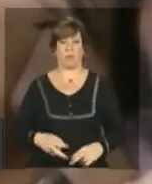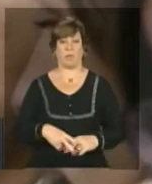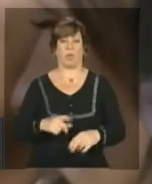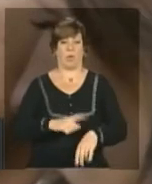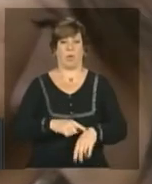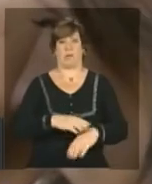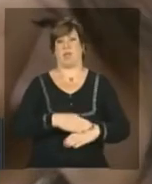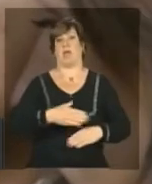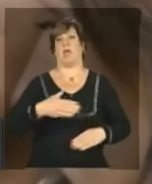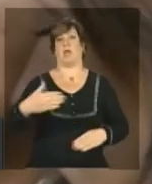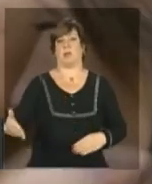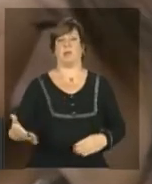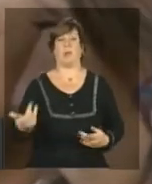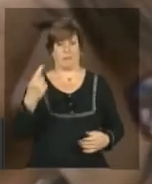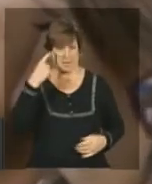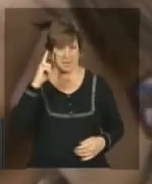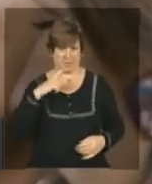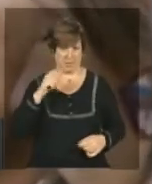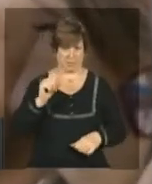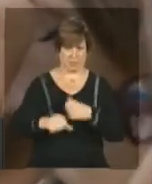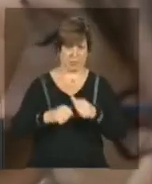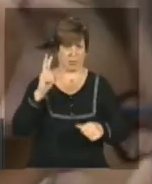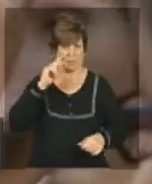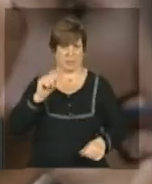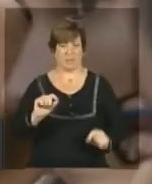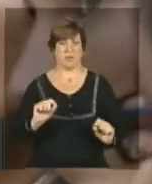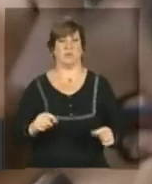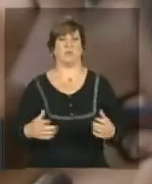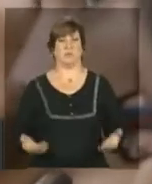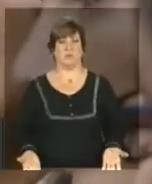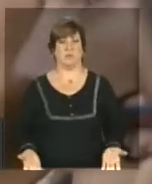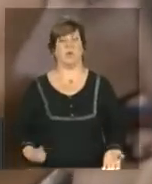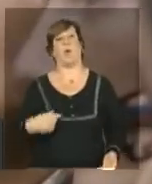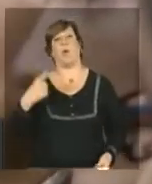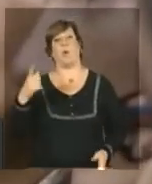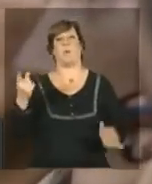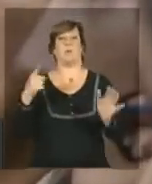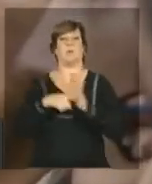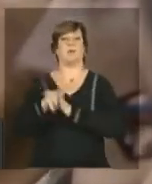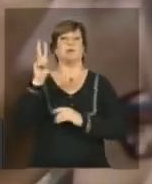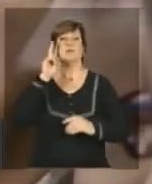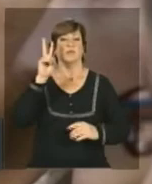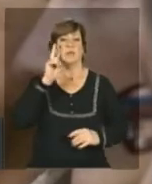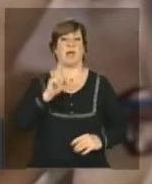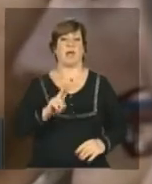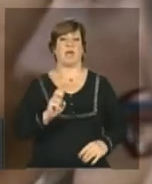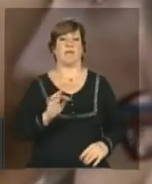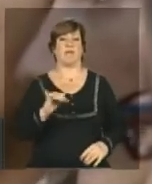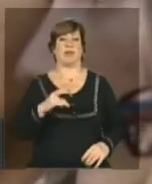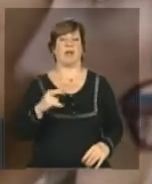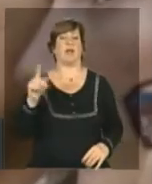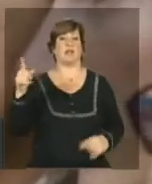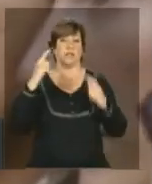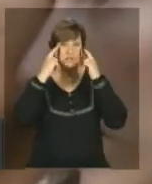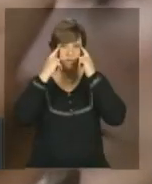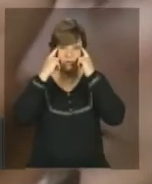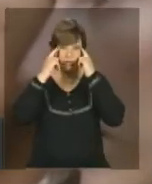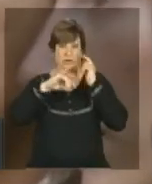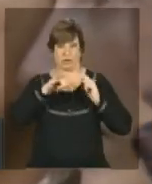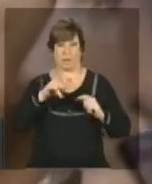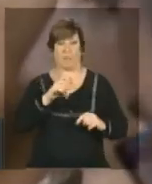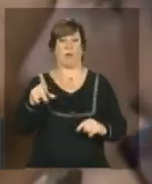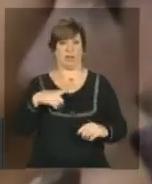tão longo tempo. Quer dizer, se pensa em mudar alguma coisa em relação a isso? E minha outra pergunta seria sobre a refinaria do Japão, se realmente já